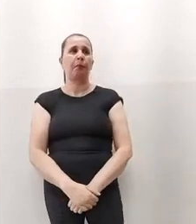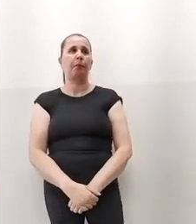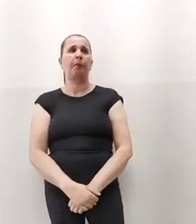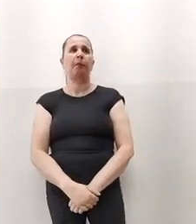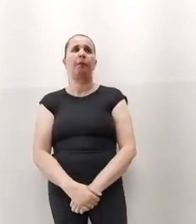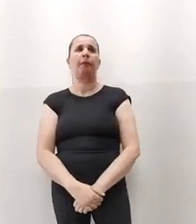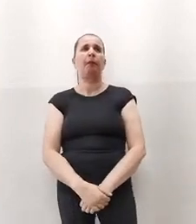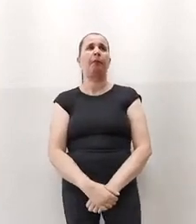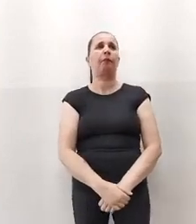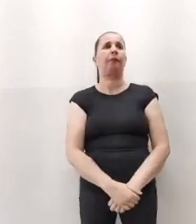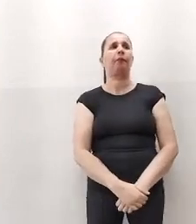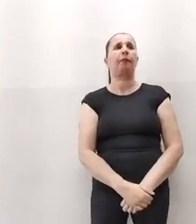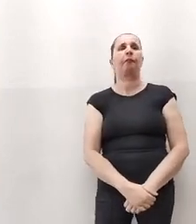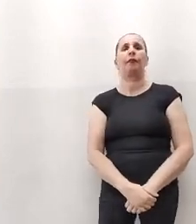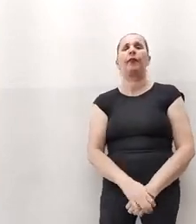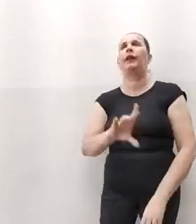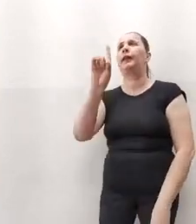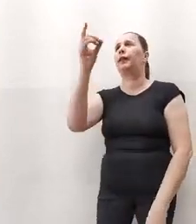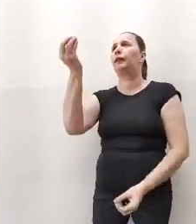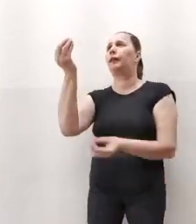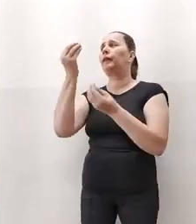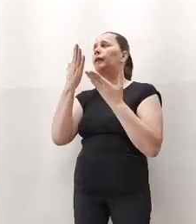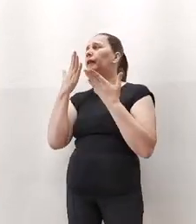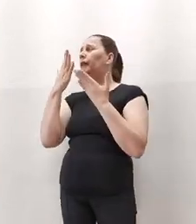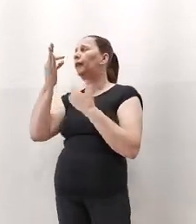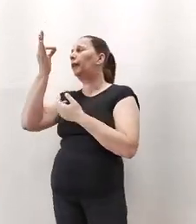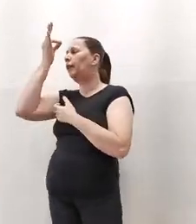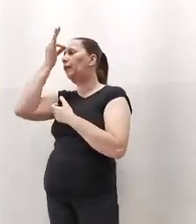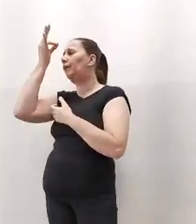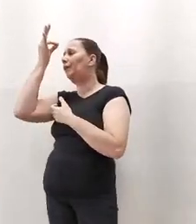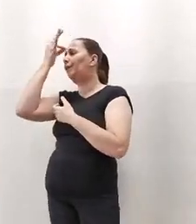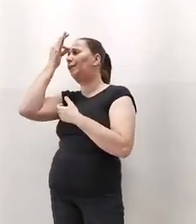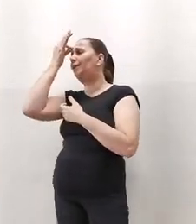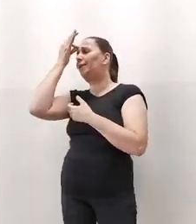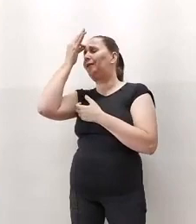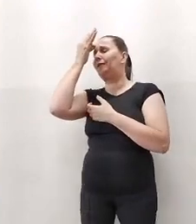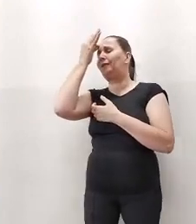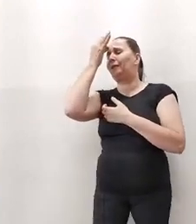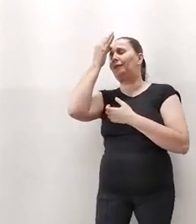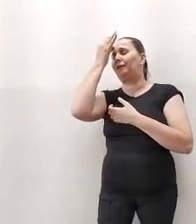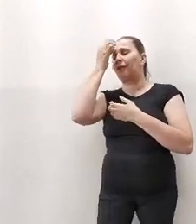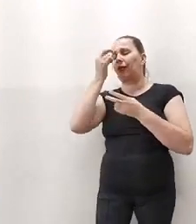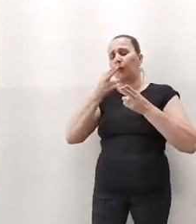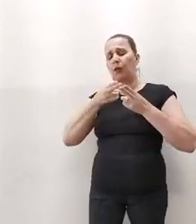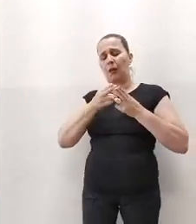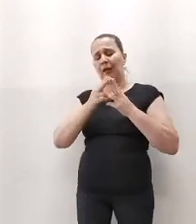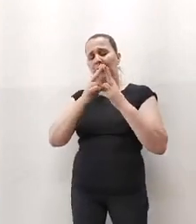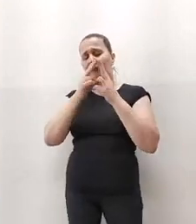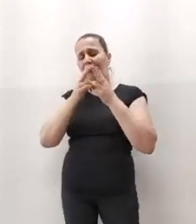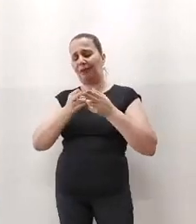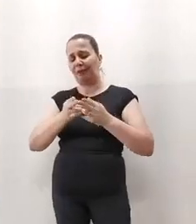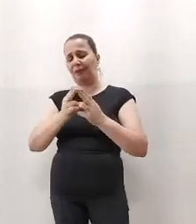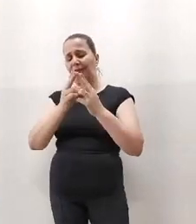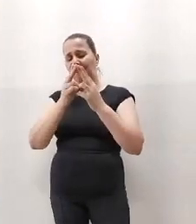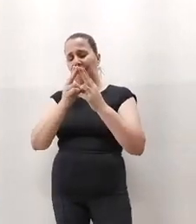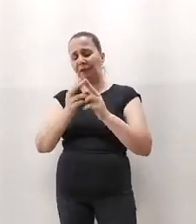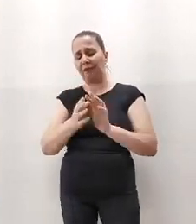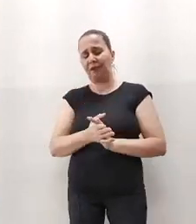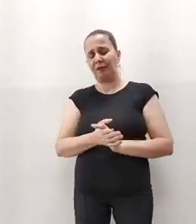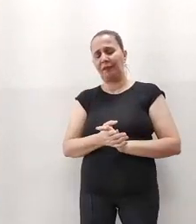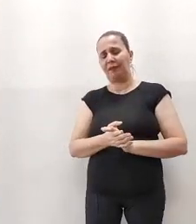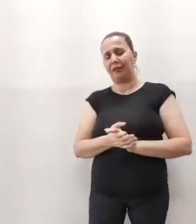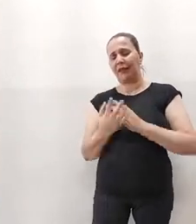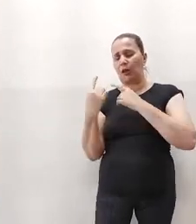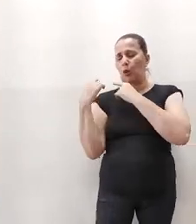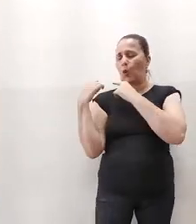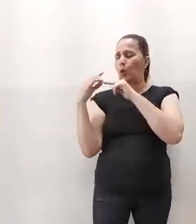Deus, dá-nos esse espírito, Deus, de Noé, Jesus, que vai